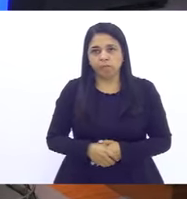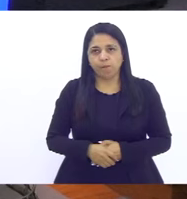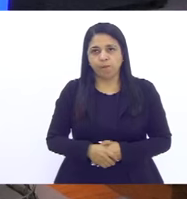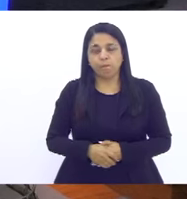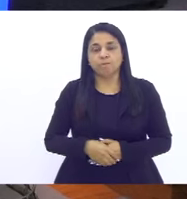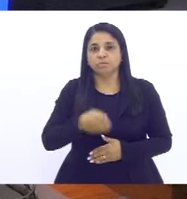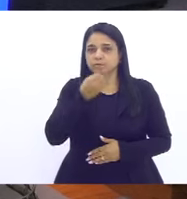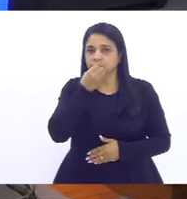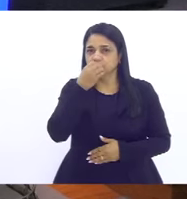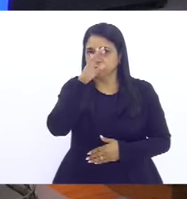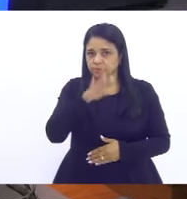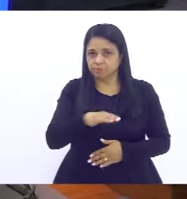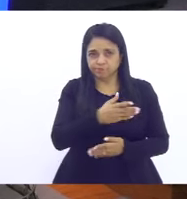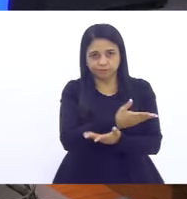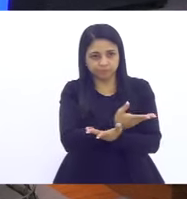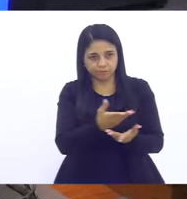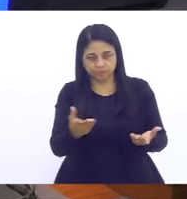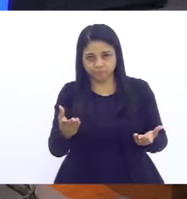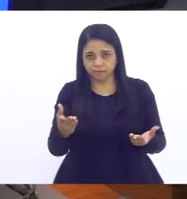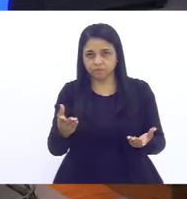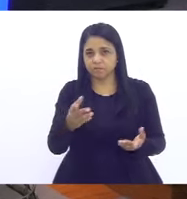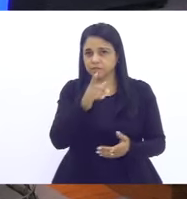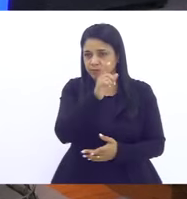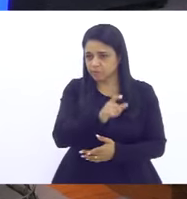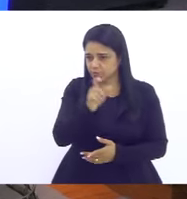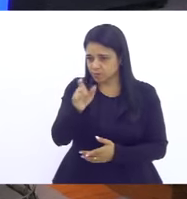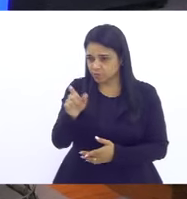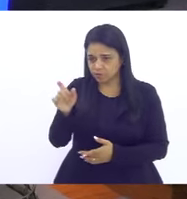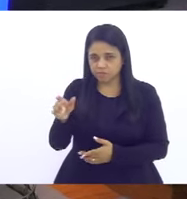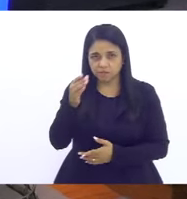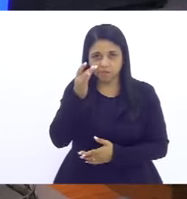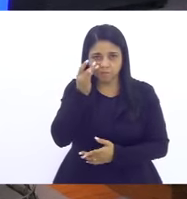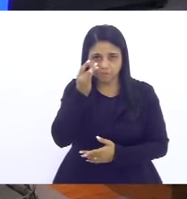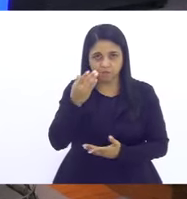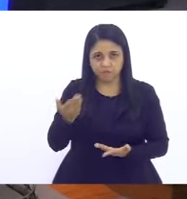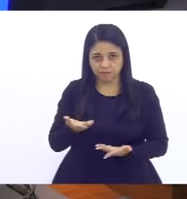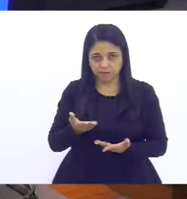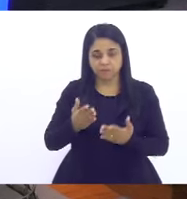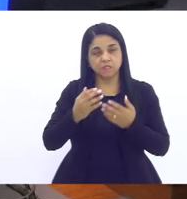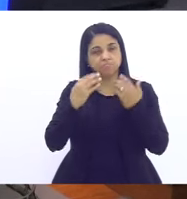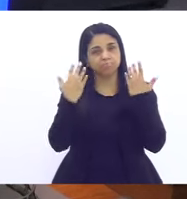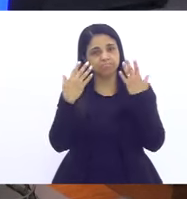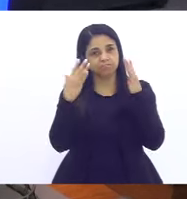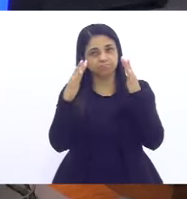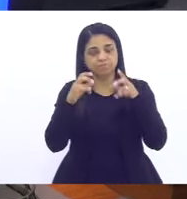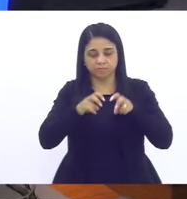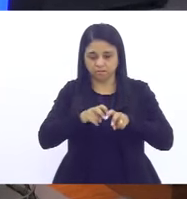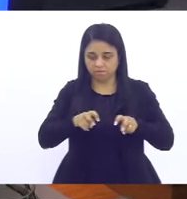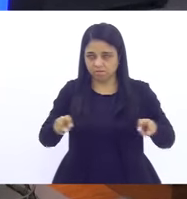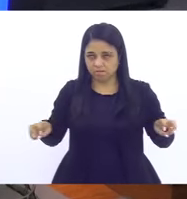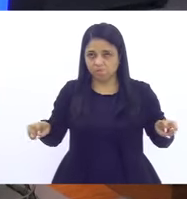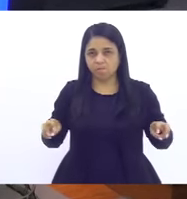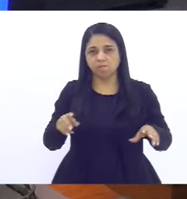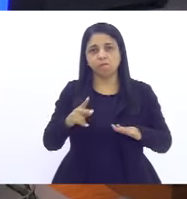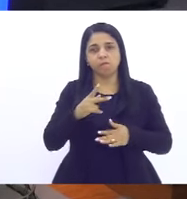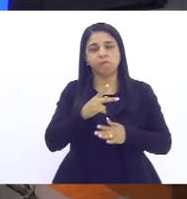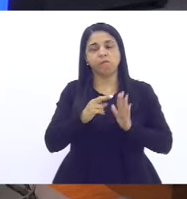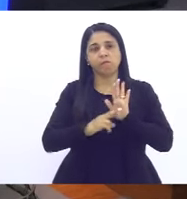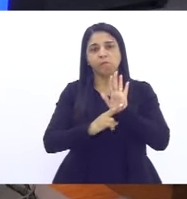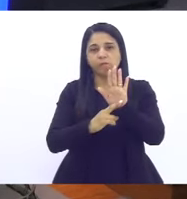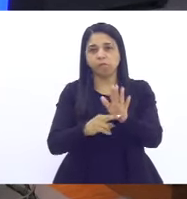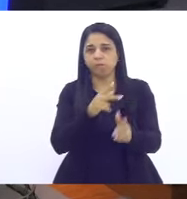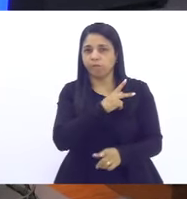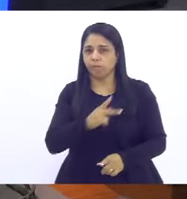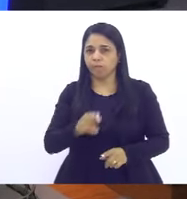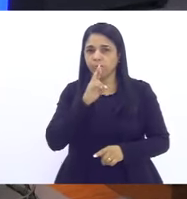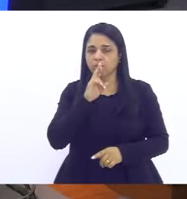Boa tarde para todas as pessoas aqui presentes. Saudando a mesa na figura do presidente Rodrigo Amorim,